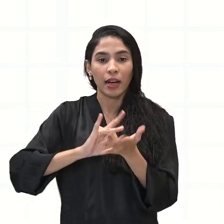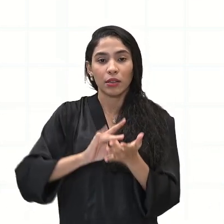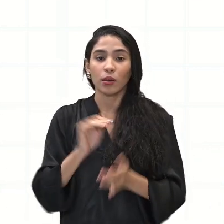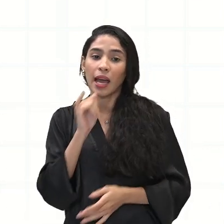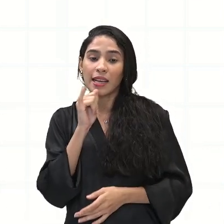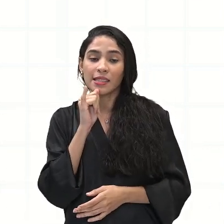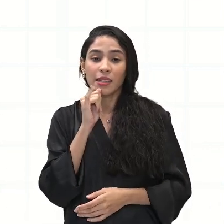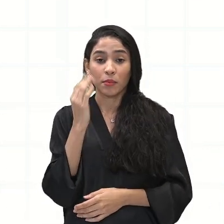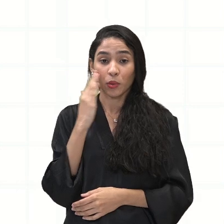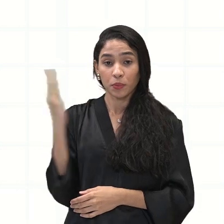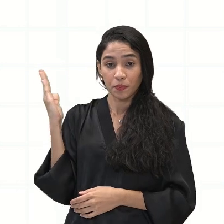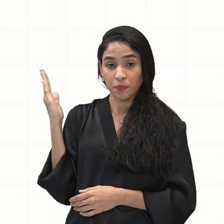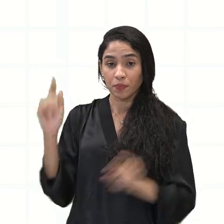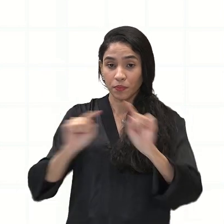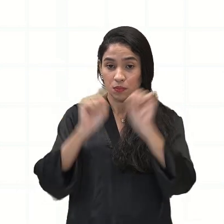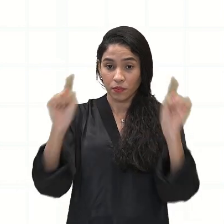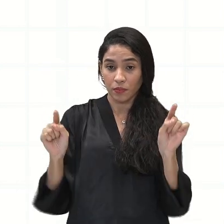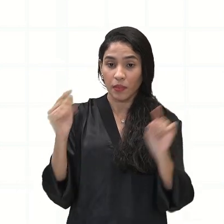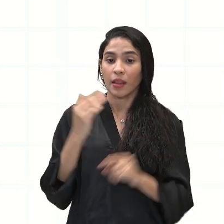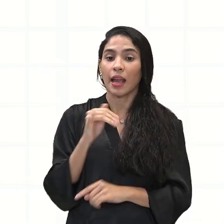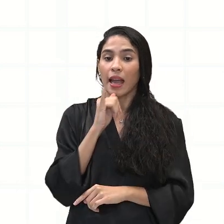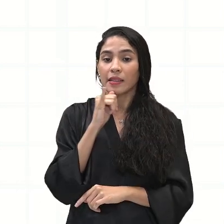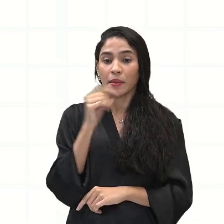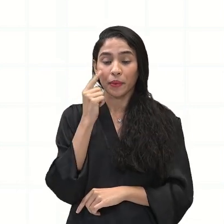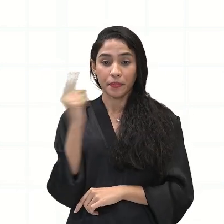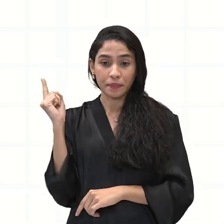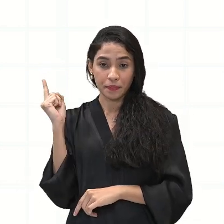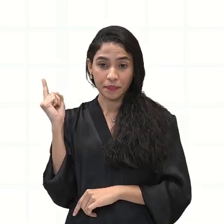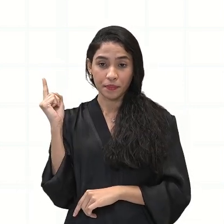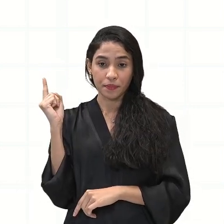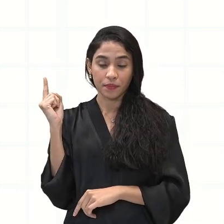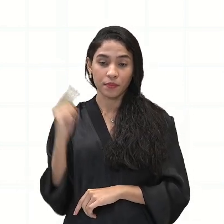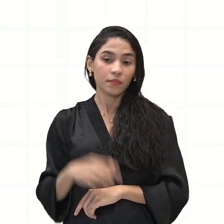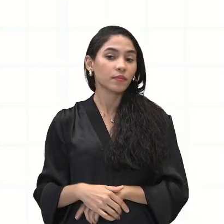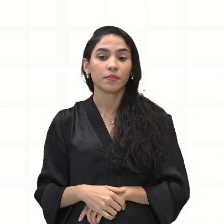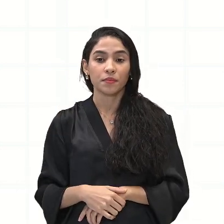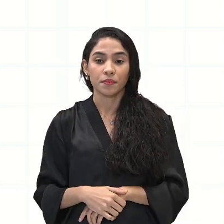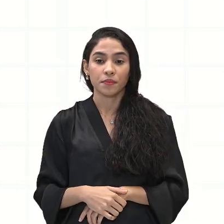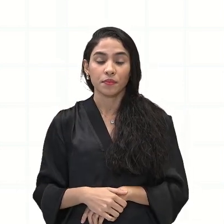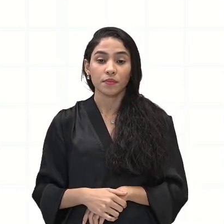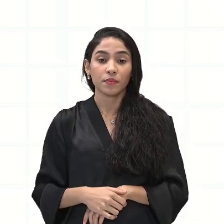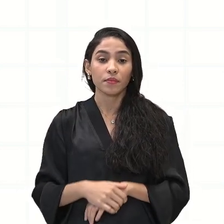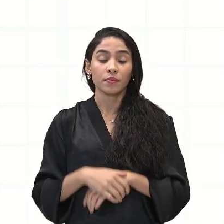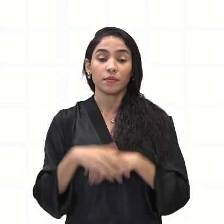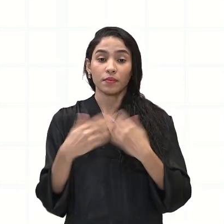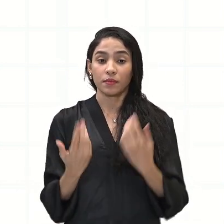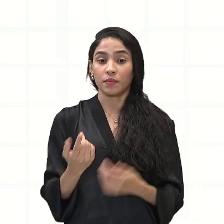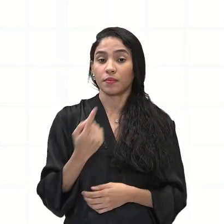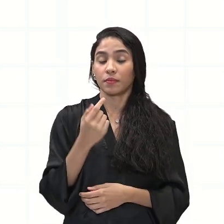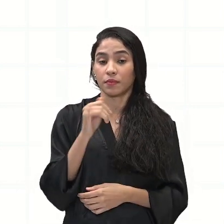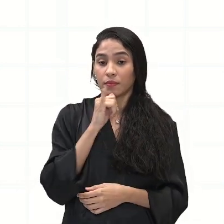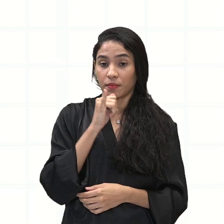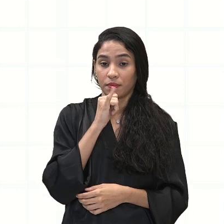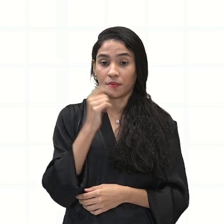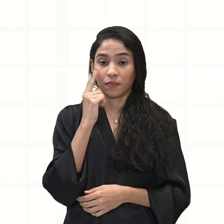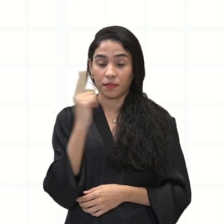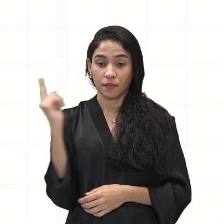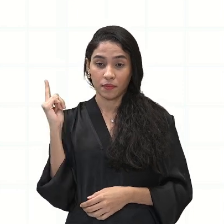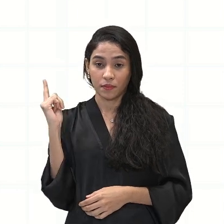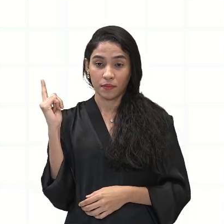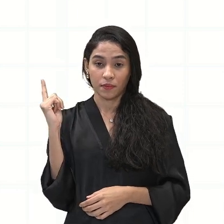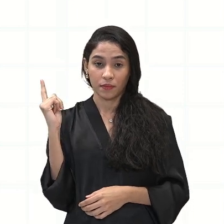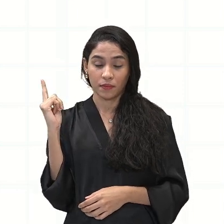vegetais, animais, objetos e etc. Então, vamos ver aqui um exemplo